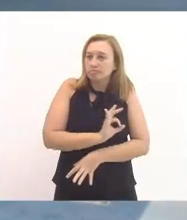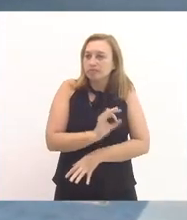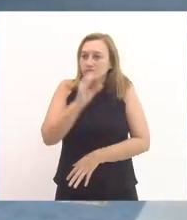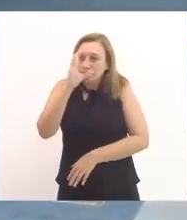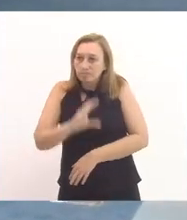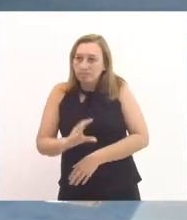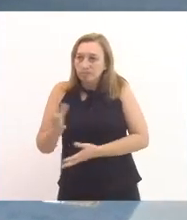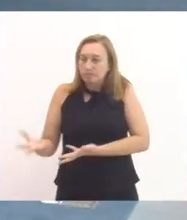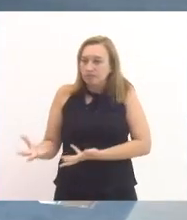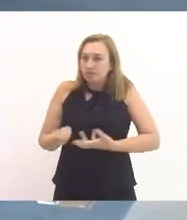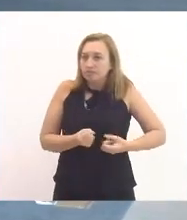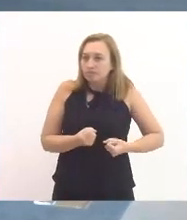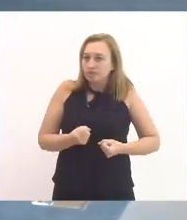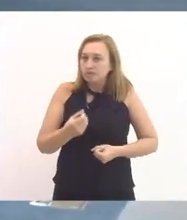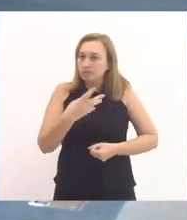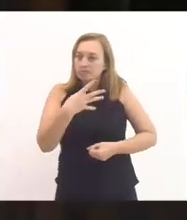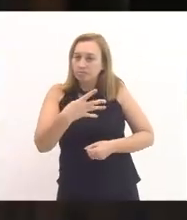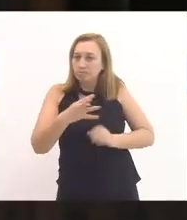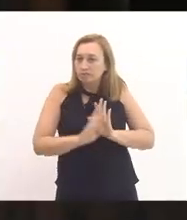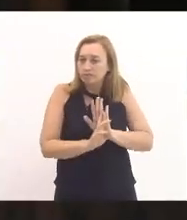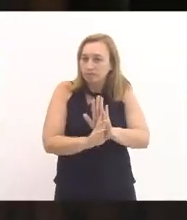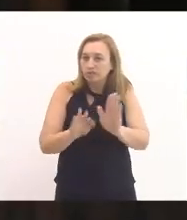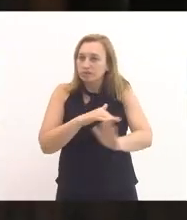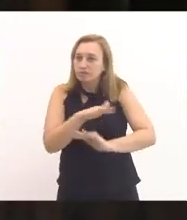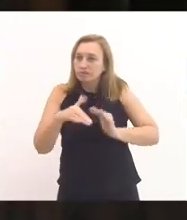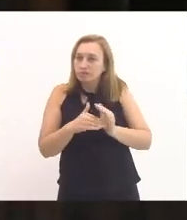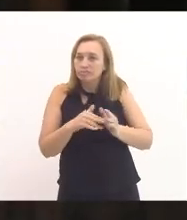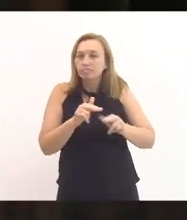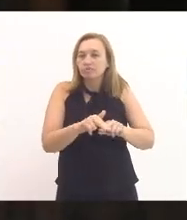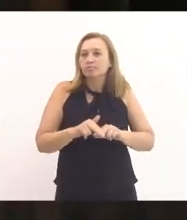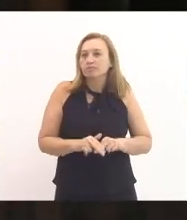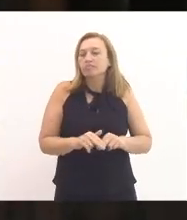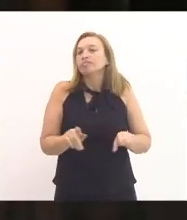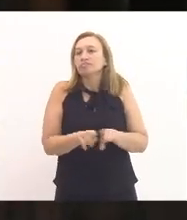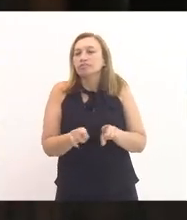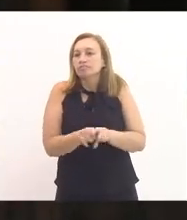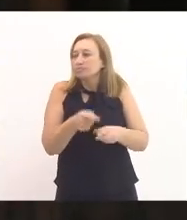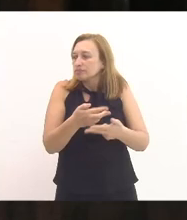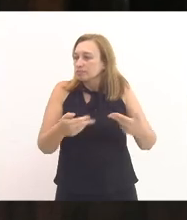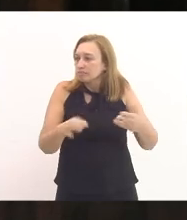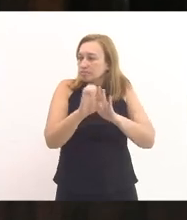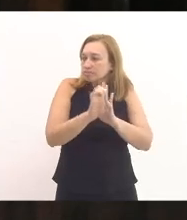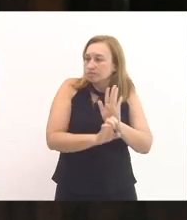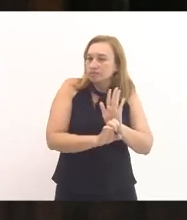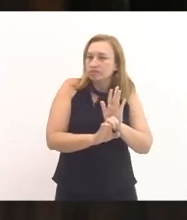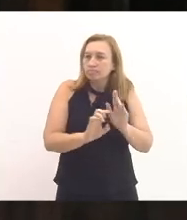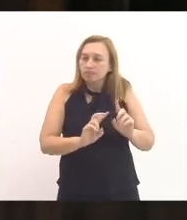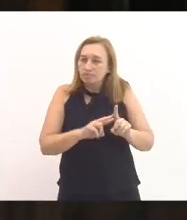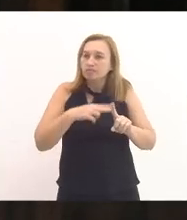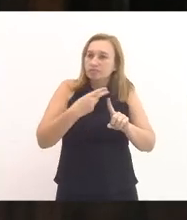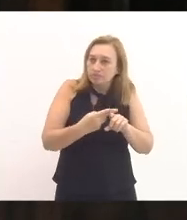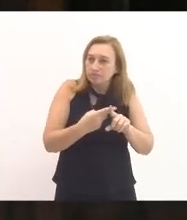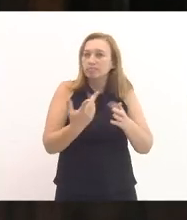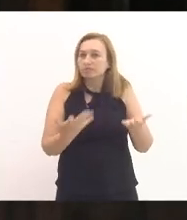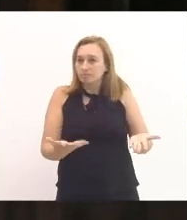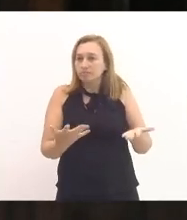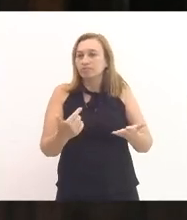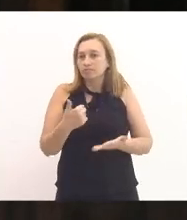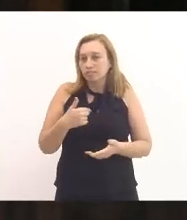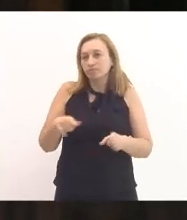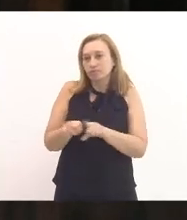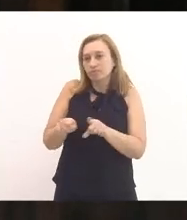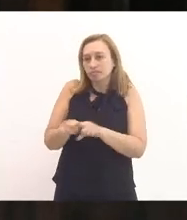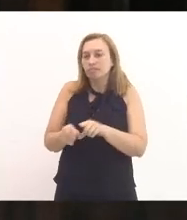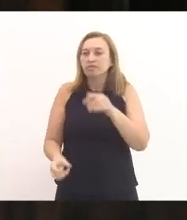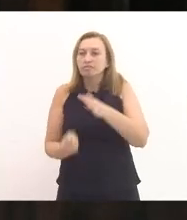nós quatro todas as representações Então por conta disso também muitas emendas são replicadas na dimensão Eu também